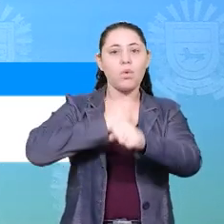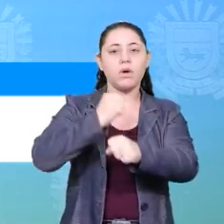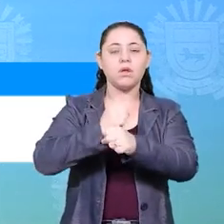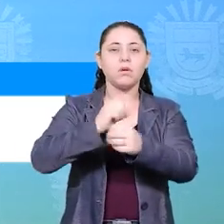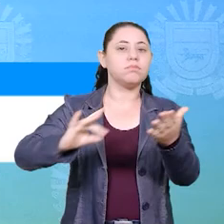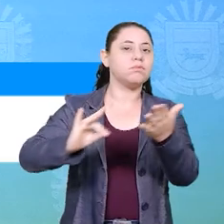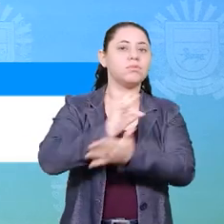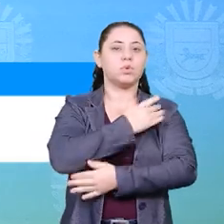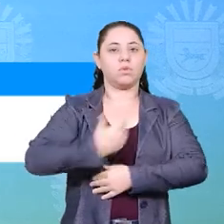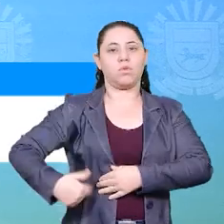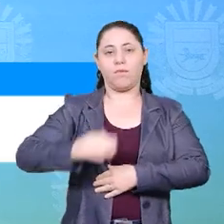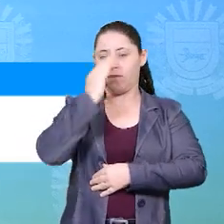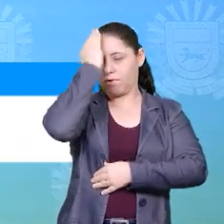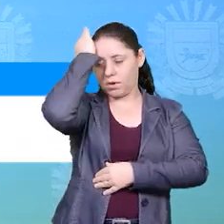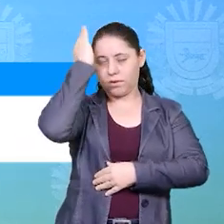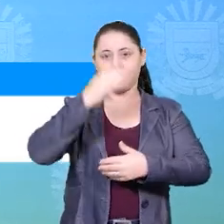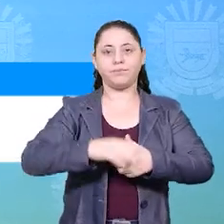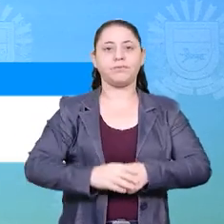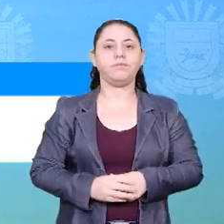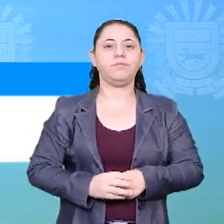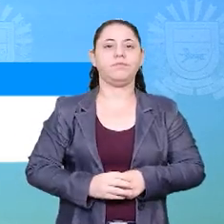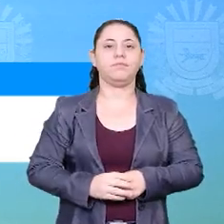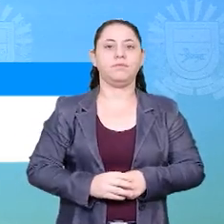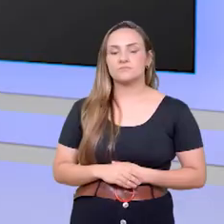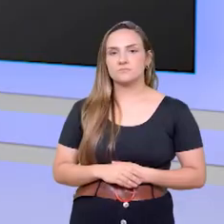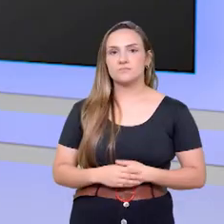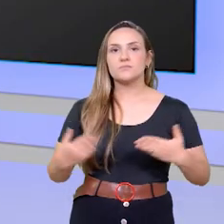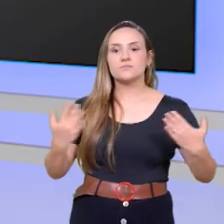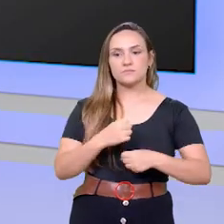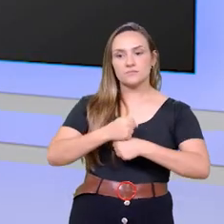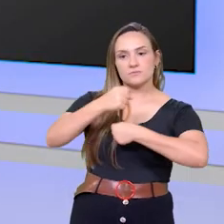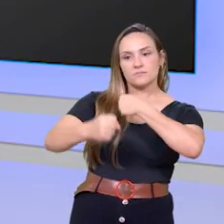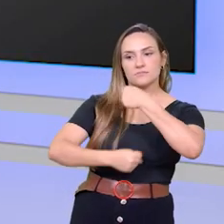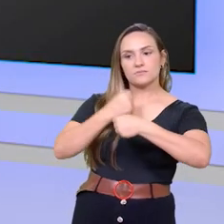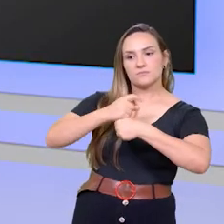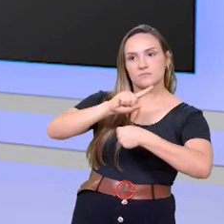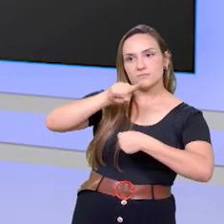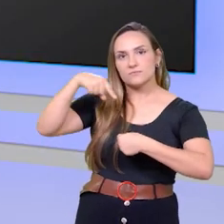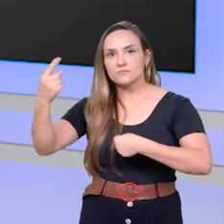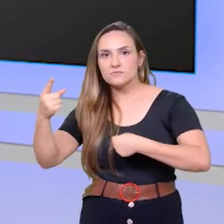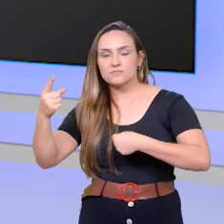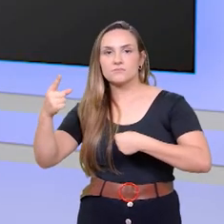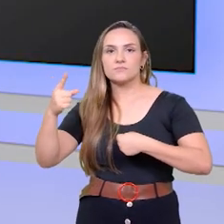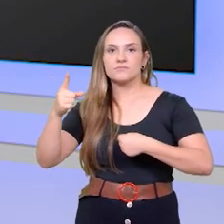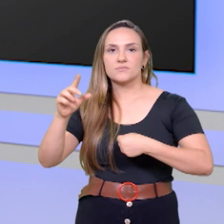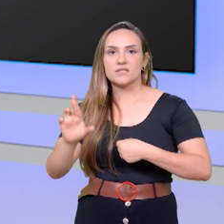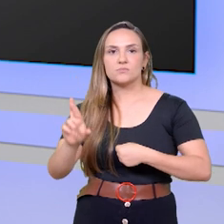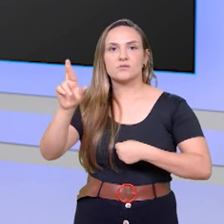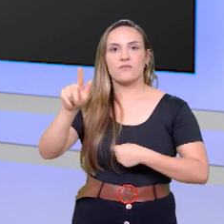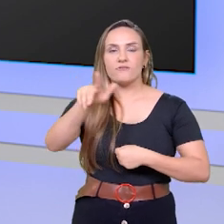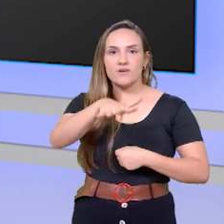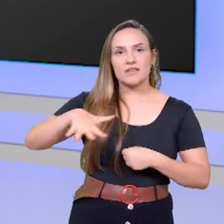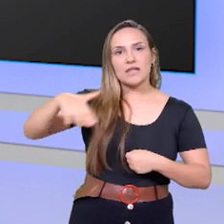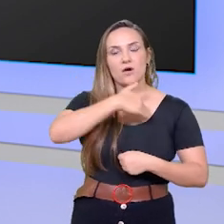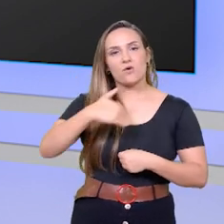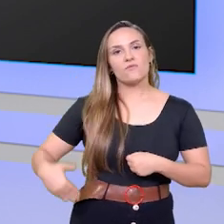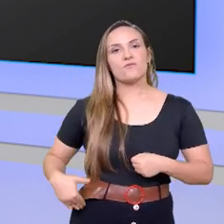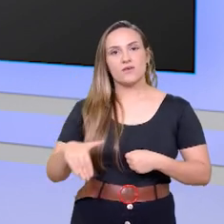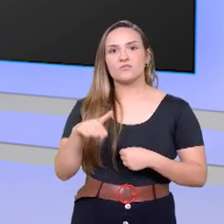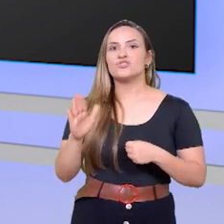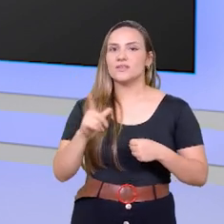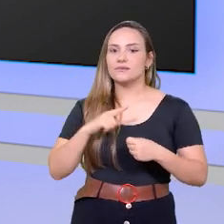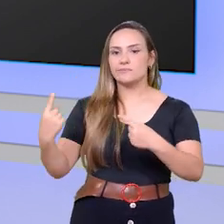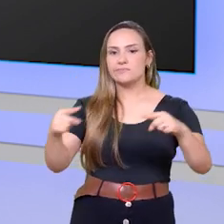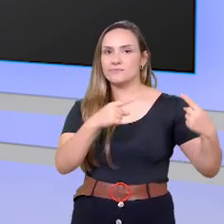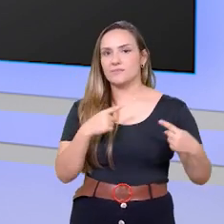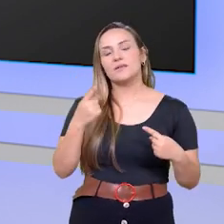ainda este ano e sancionado pelo Governador Reinaldo a próxima gestão do governo federal foi tema de debate Na